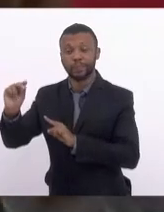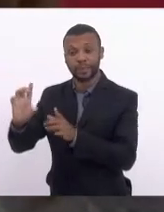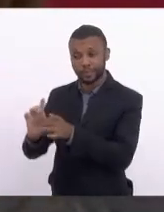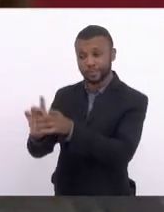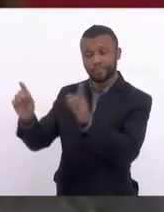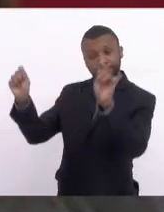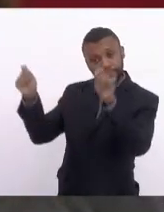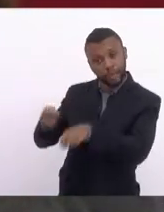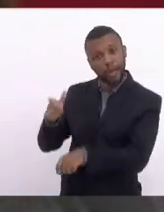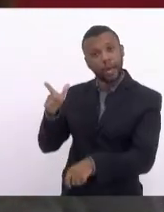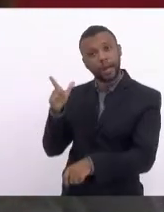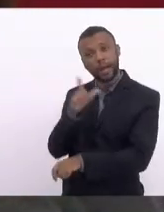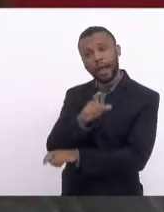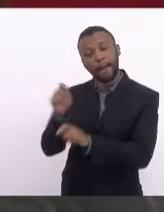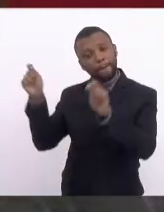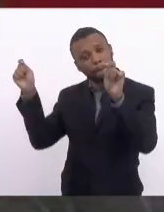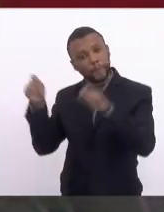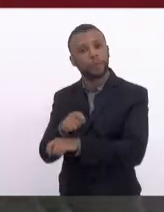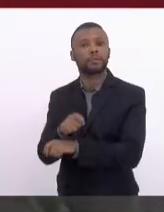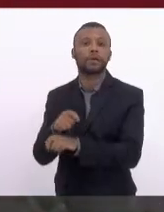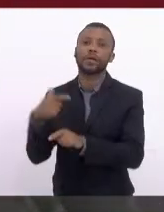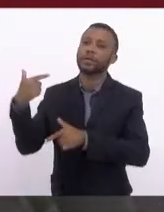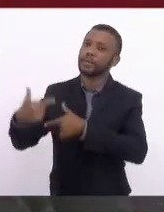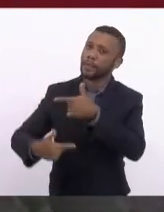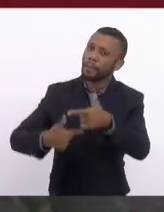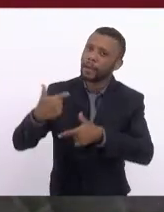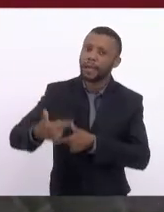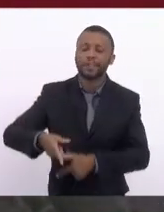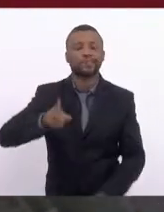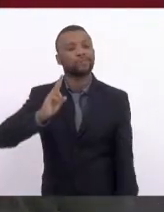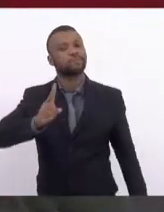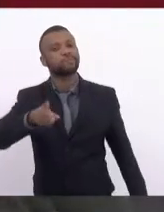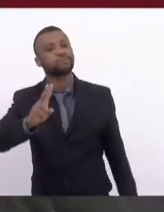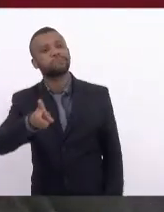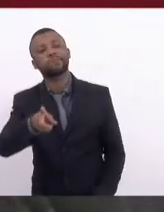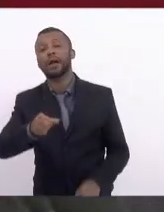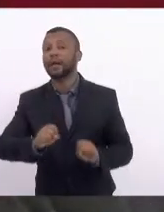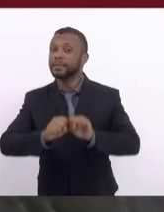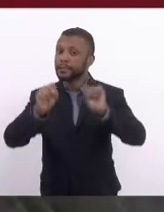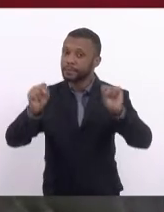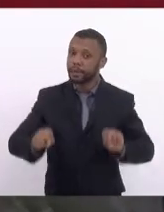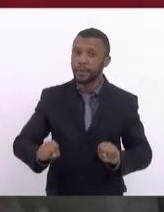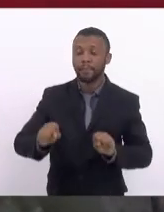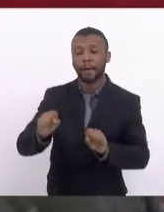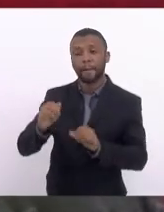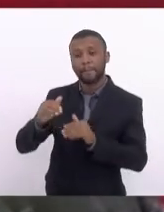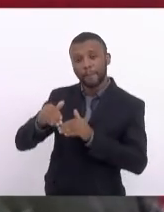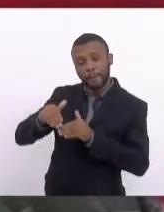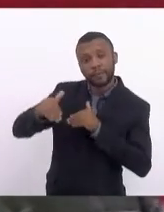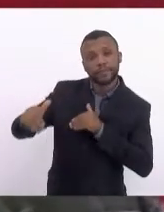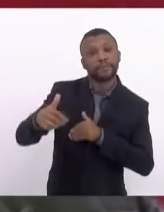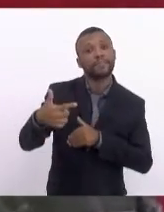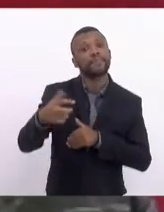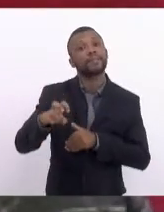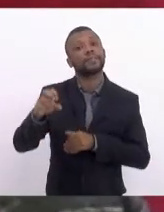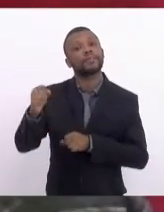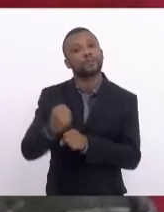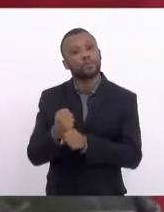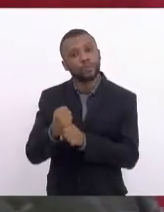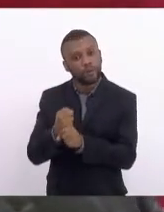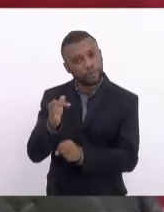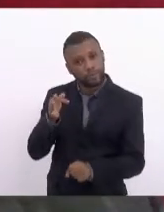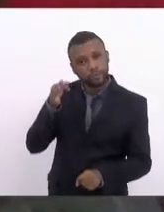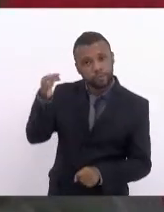de atuar, de manter esse sistema por 25 anos. Então, há que se ter